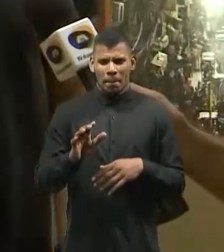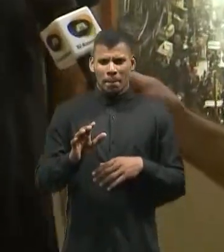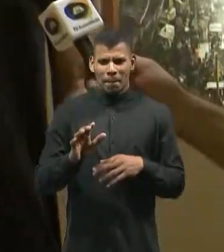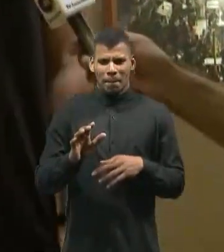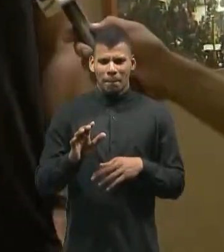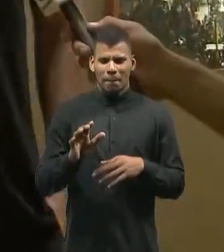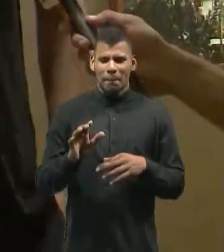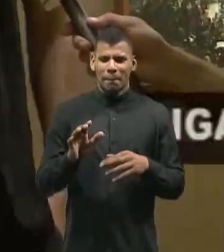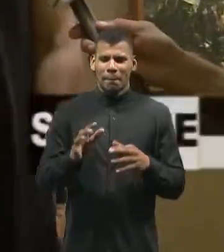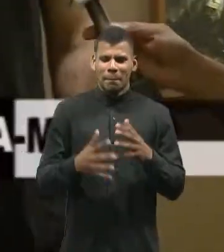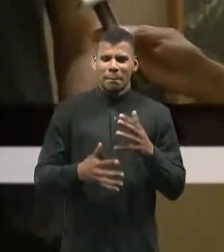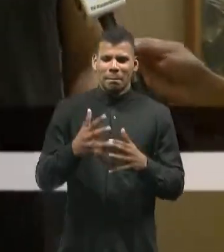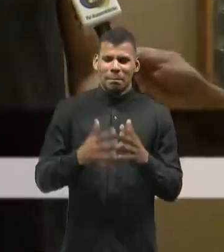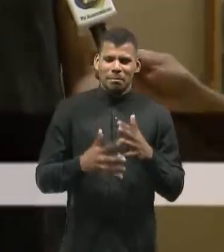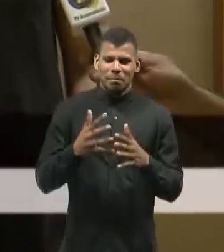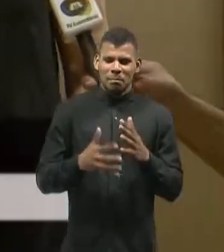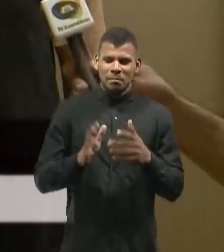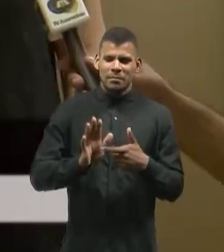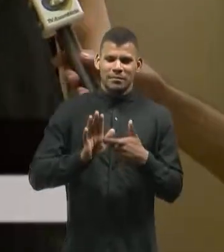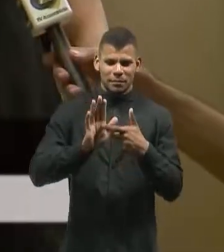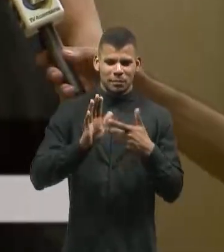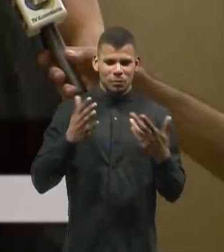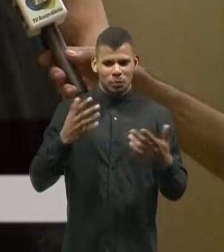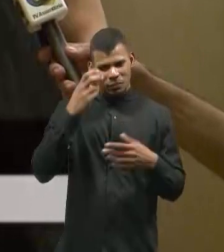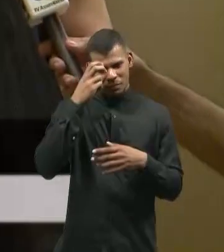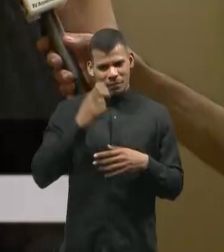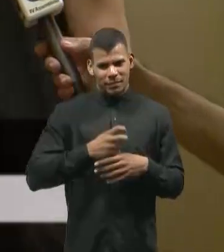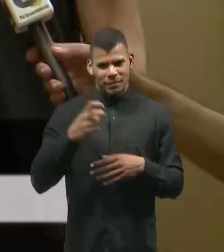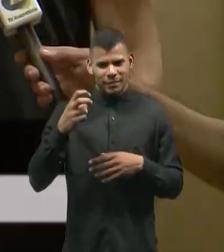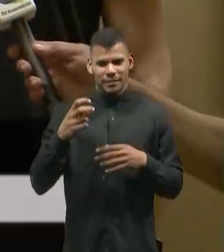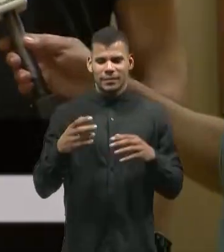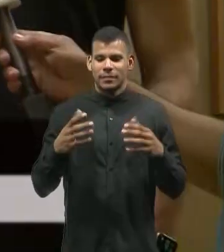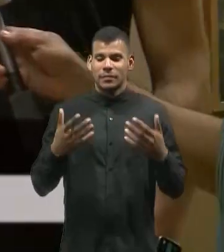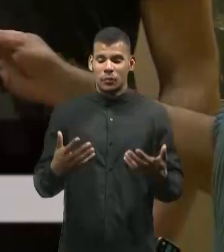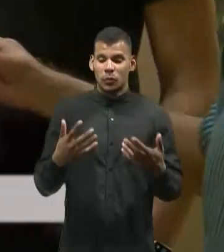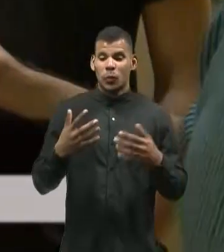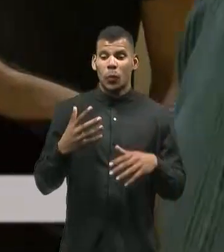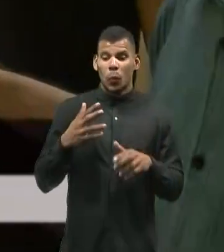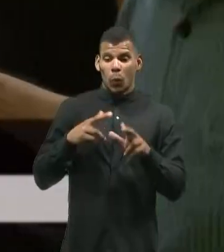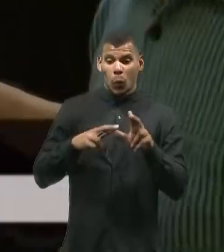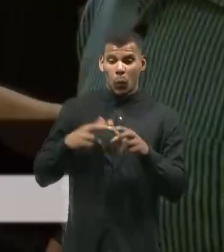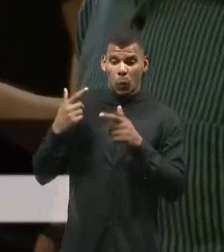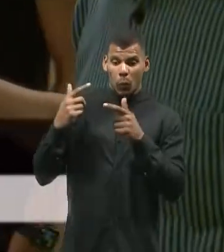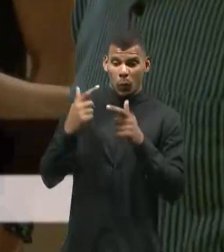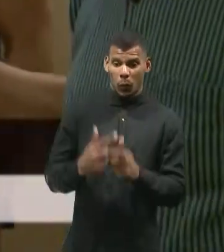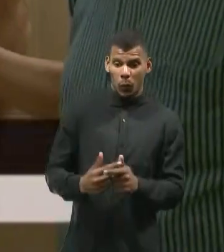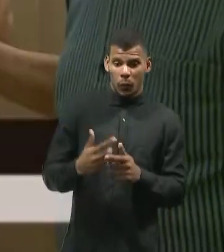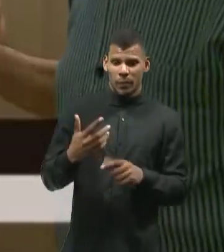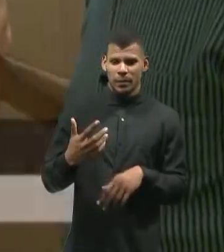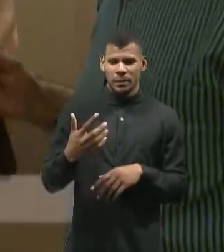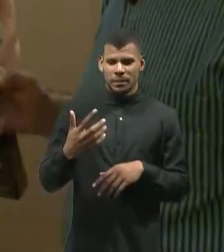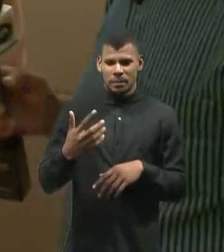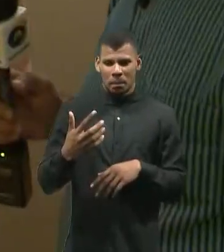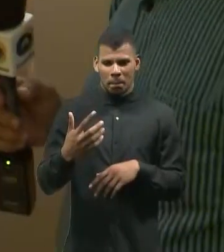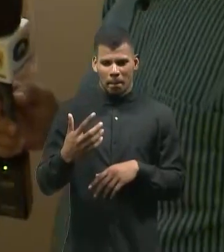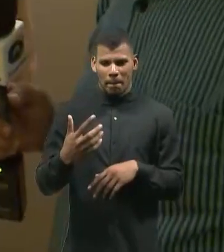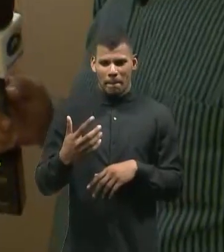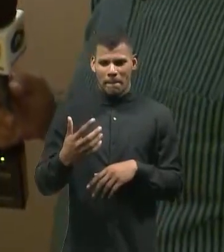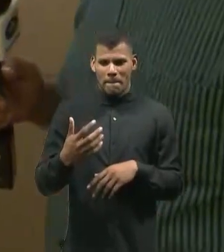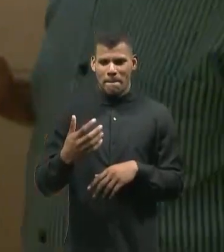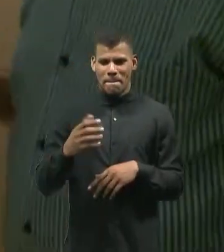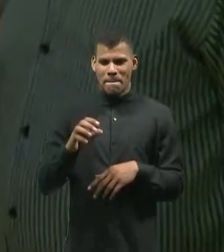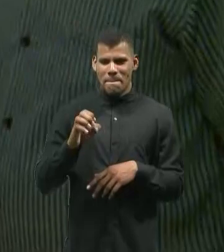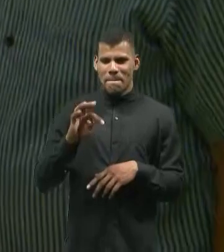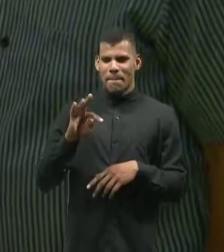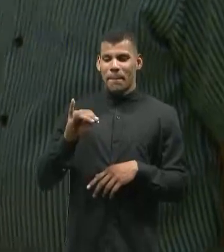complexidade de manifestações culturais, de manifestações de rituais, de tradições e etc. É, porque a Etiópia é